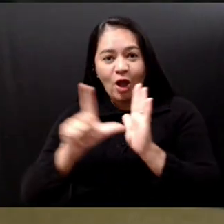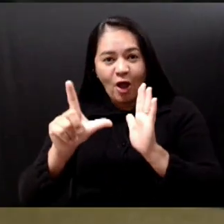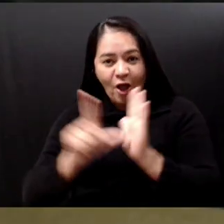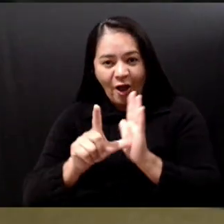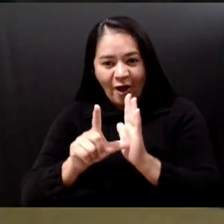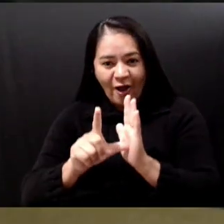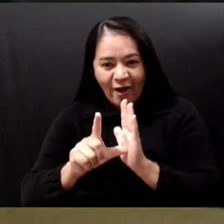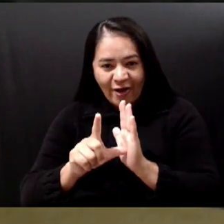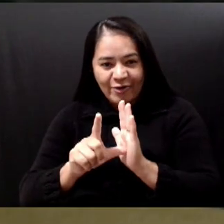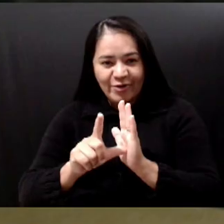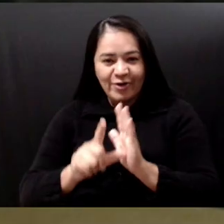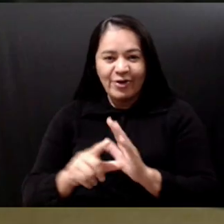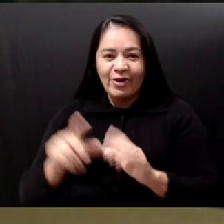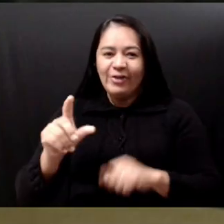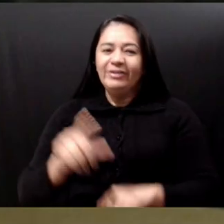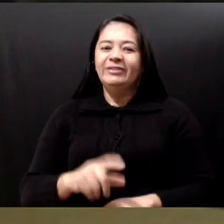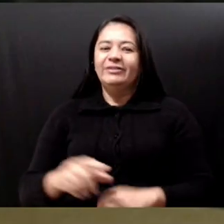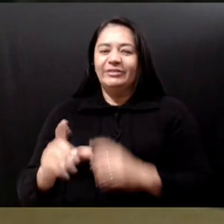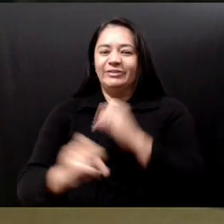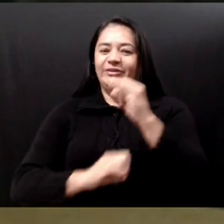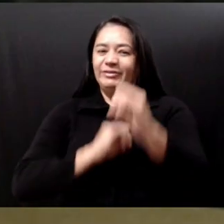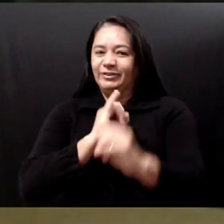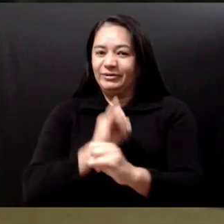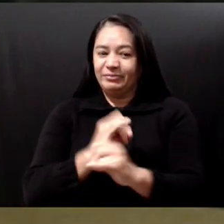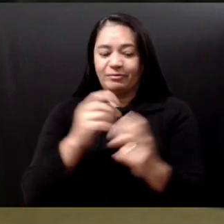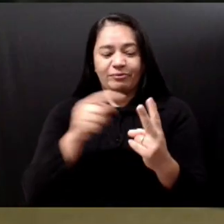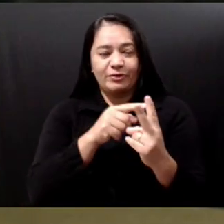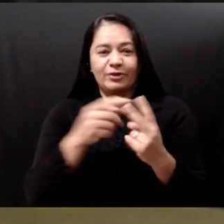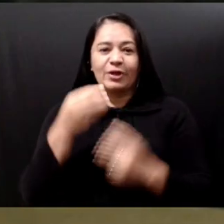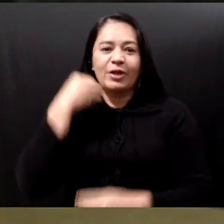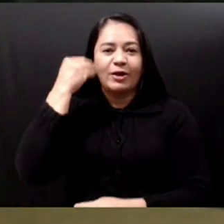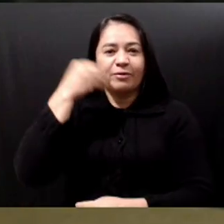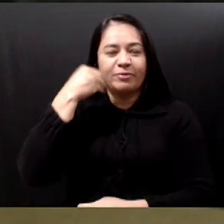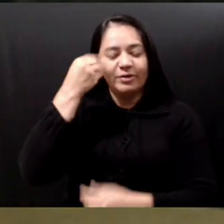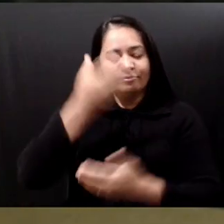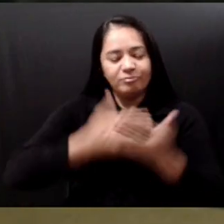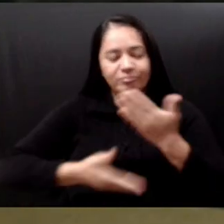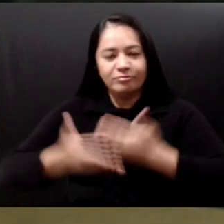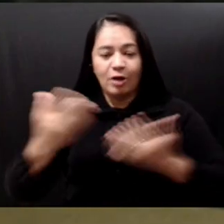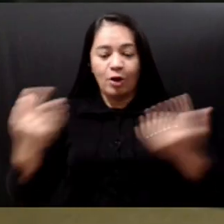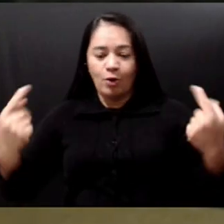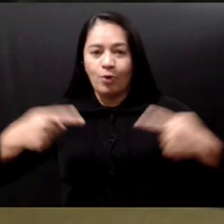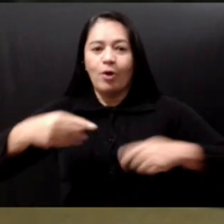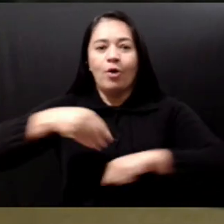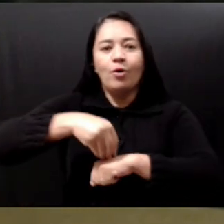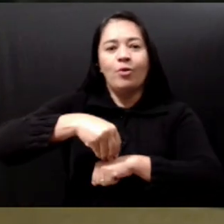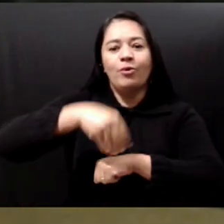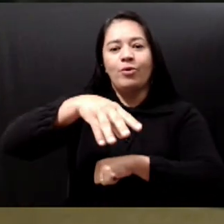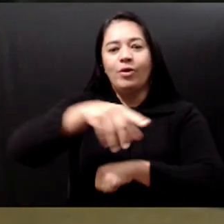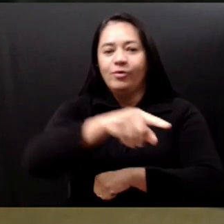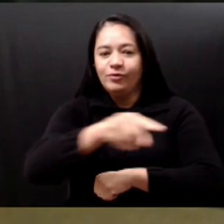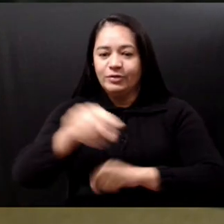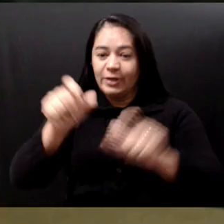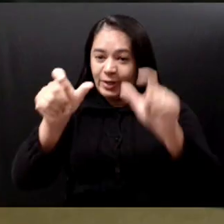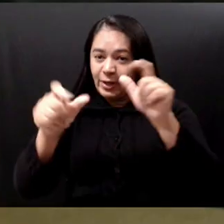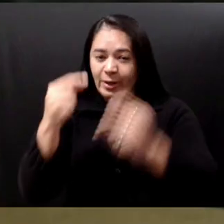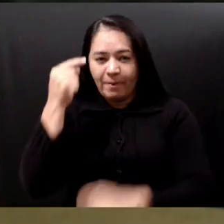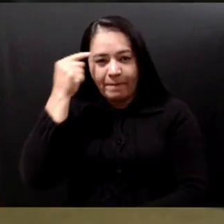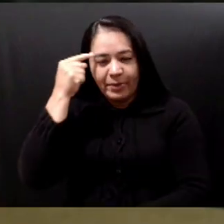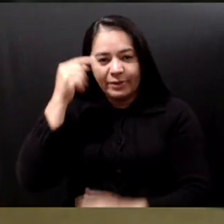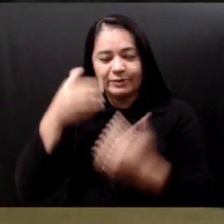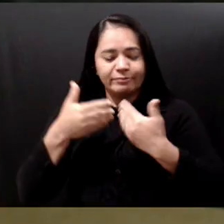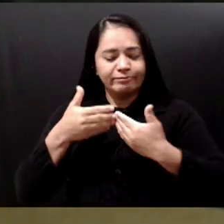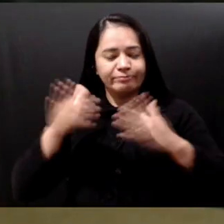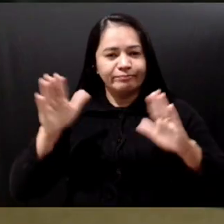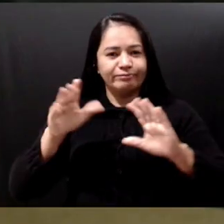marketplace. Eles vão compartilhar experiências, desafios e dicas para quem pensa em abrir o seu próprio negócio. Então fique com a gente, daqui a